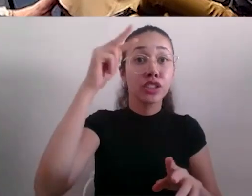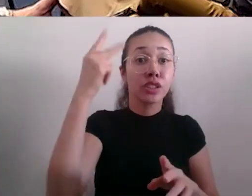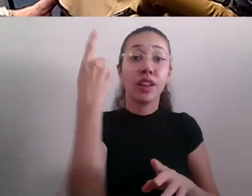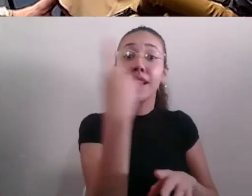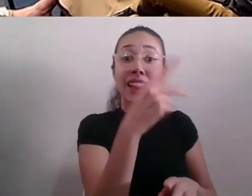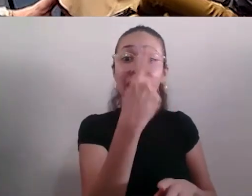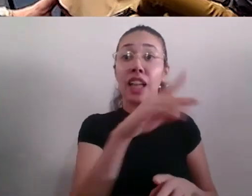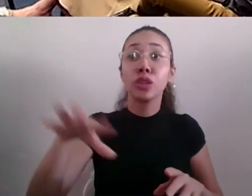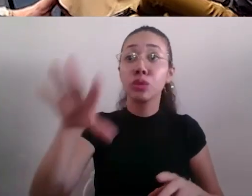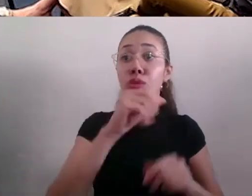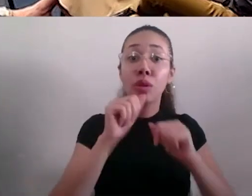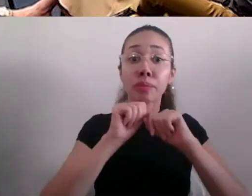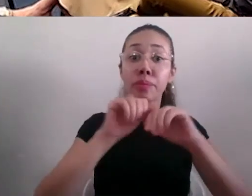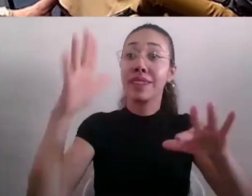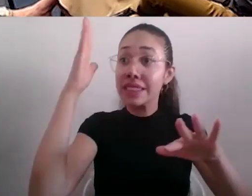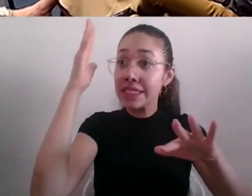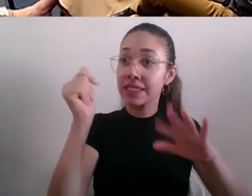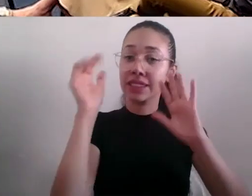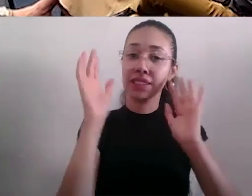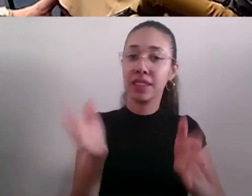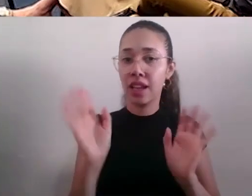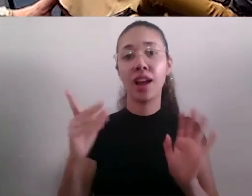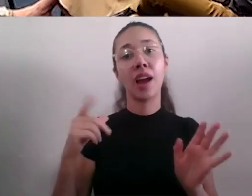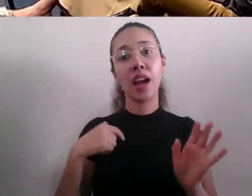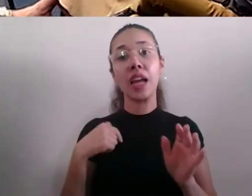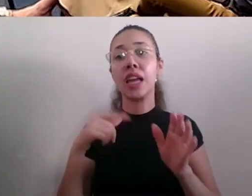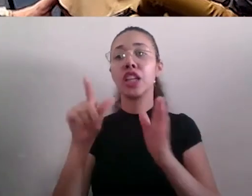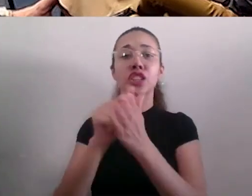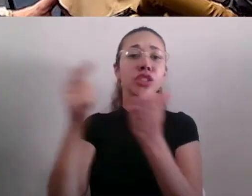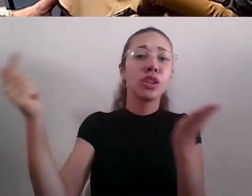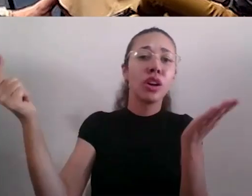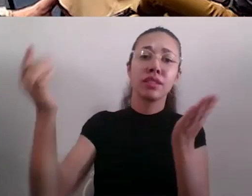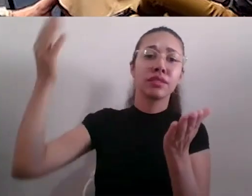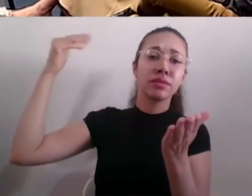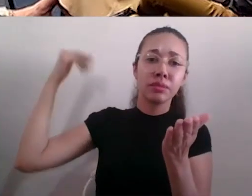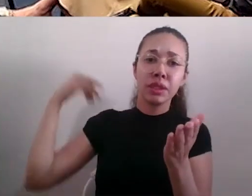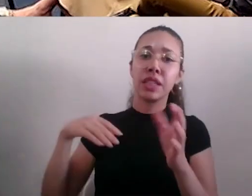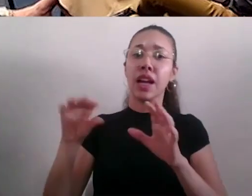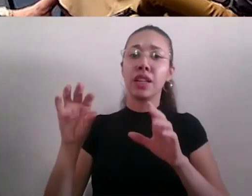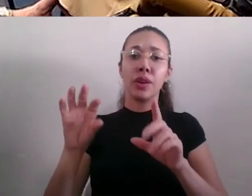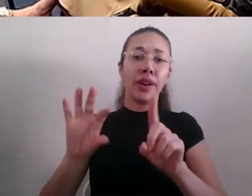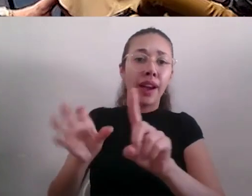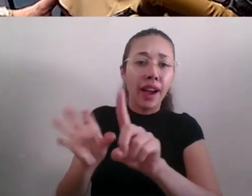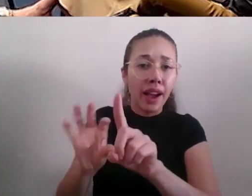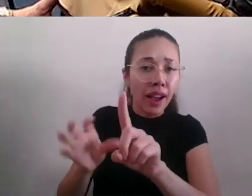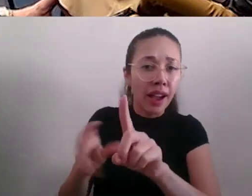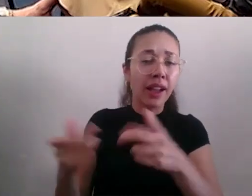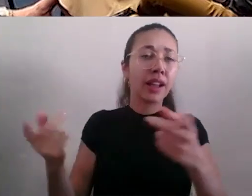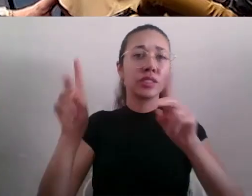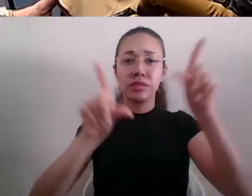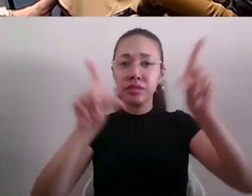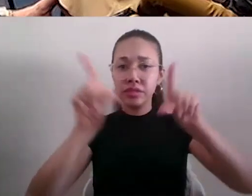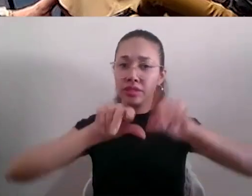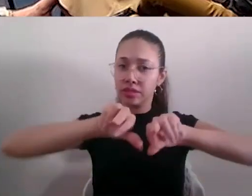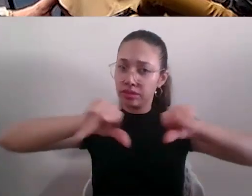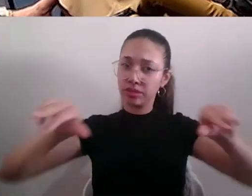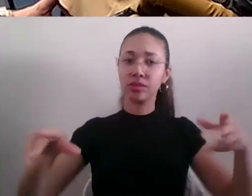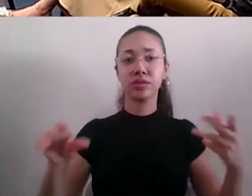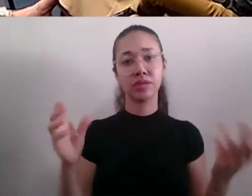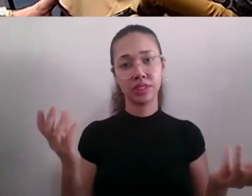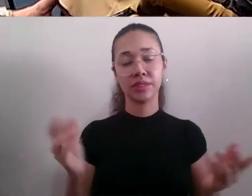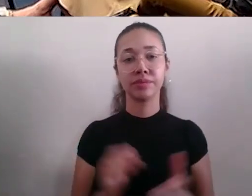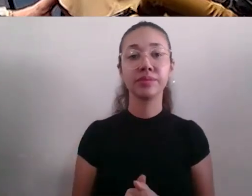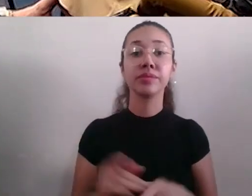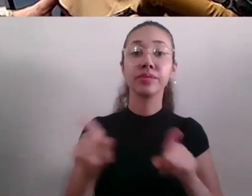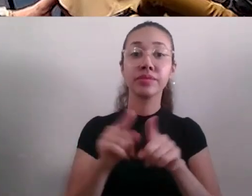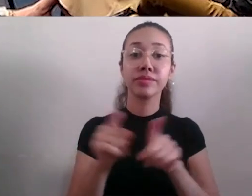o jornal e as rádios e televisões e tal para falar disso. No caso do Crime e Castigo, a gente teve a anuência das pessoas